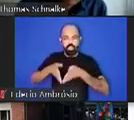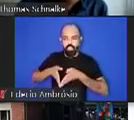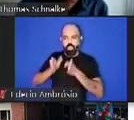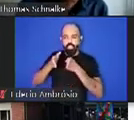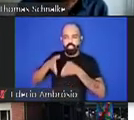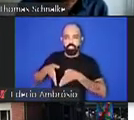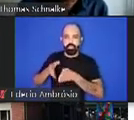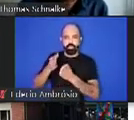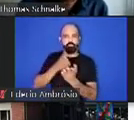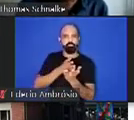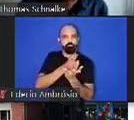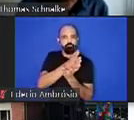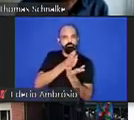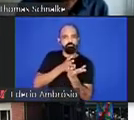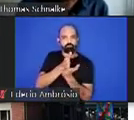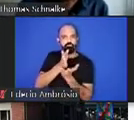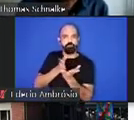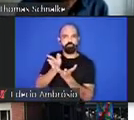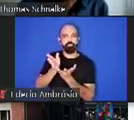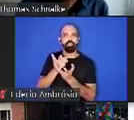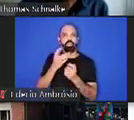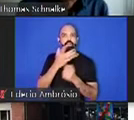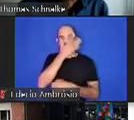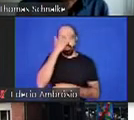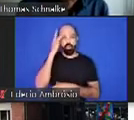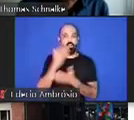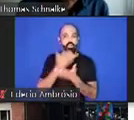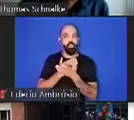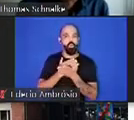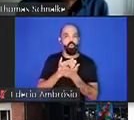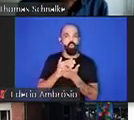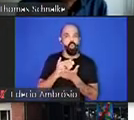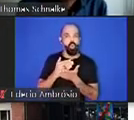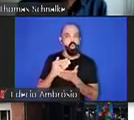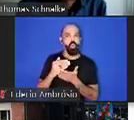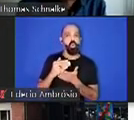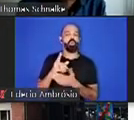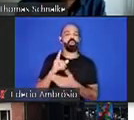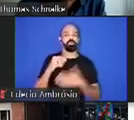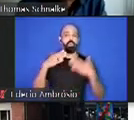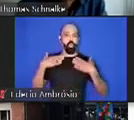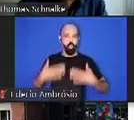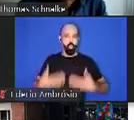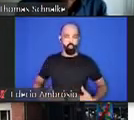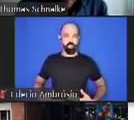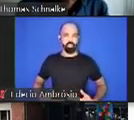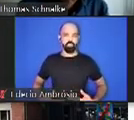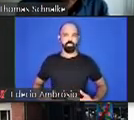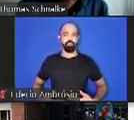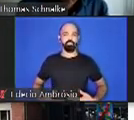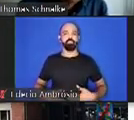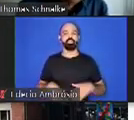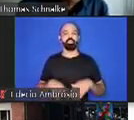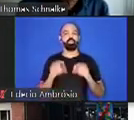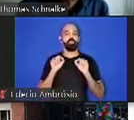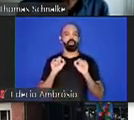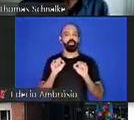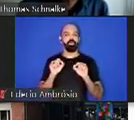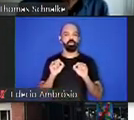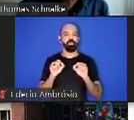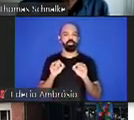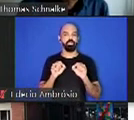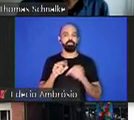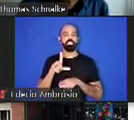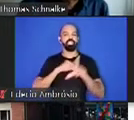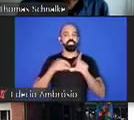visão para que os espectadores começassem pela anatomia humana através de uma seleção